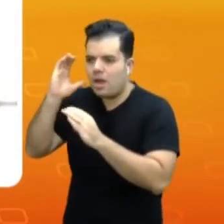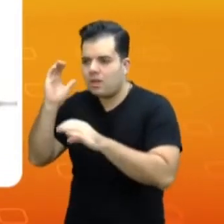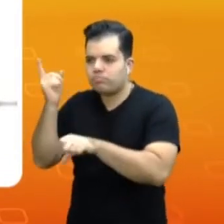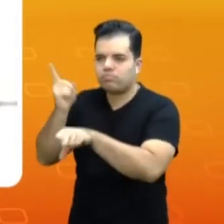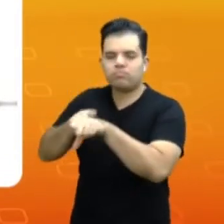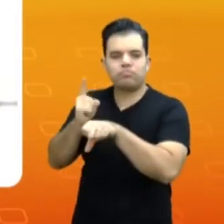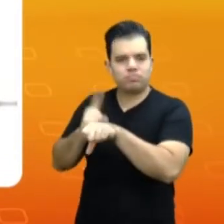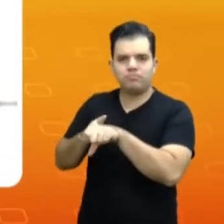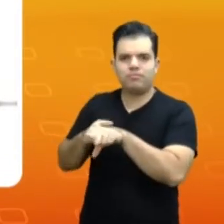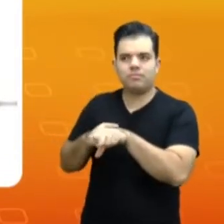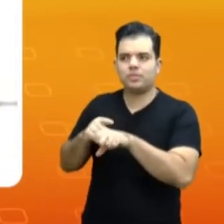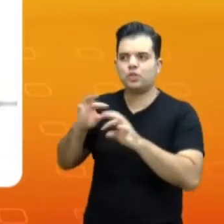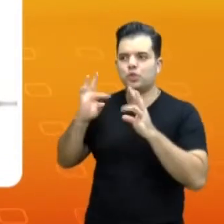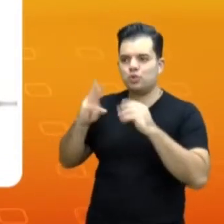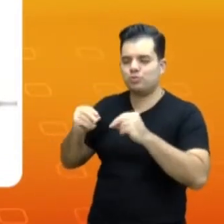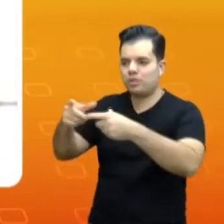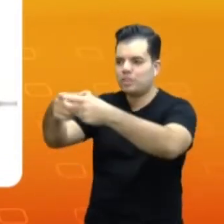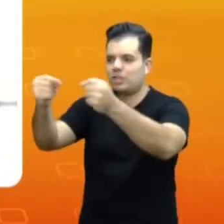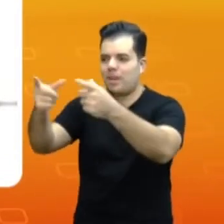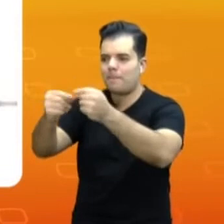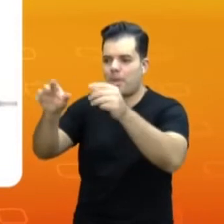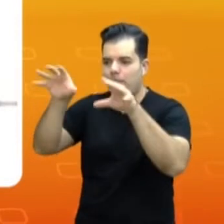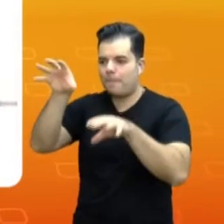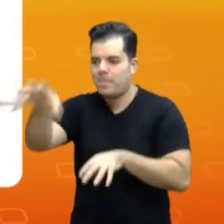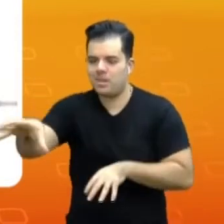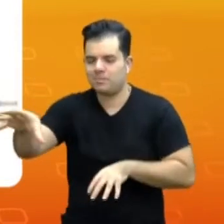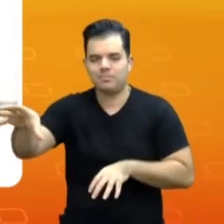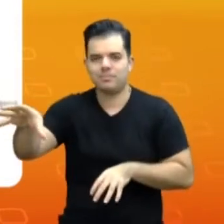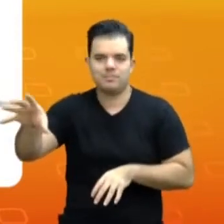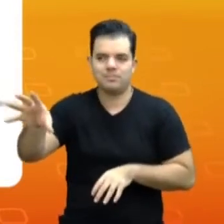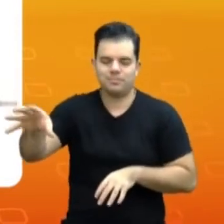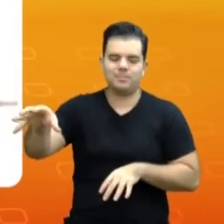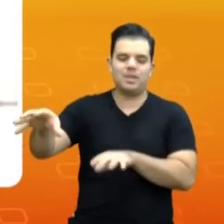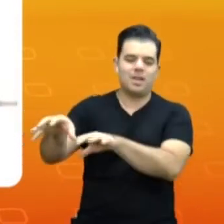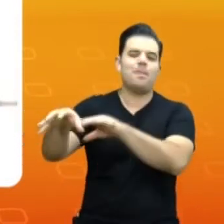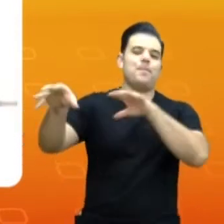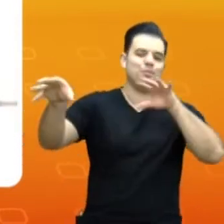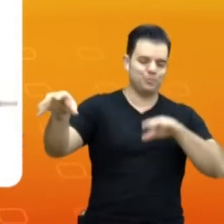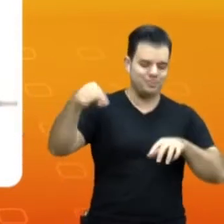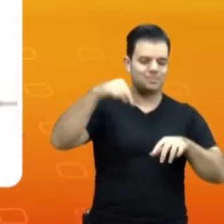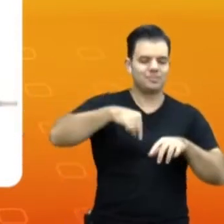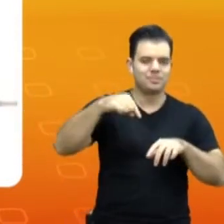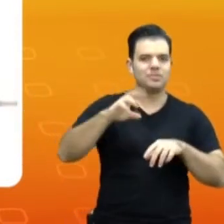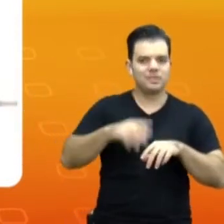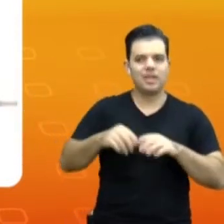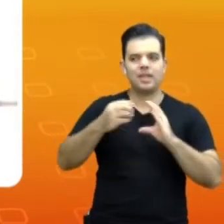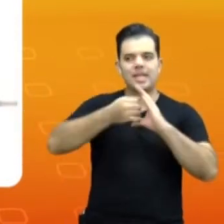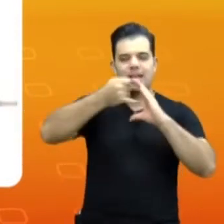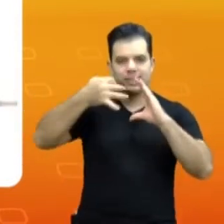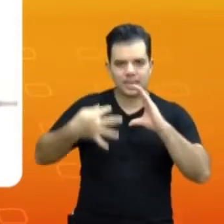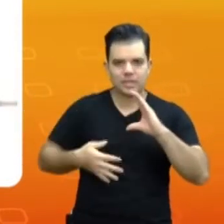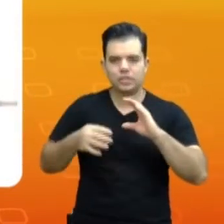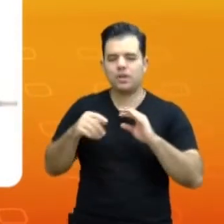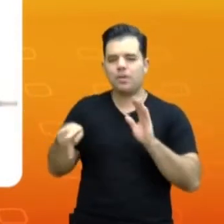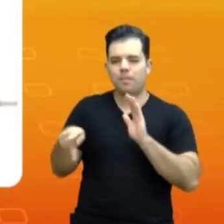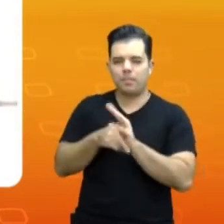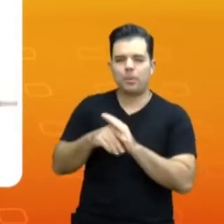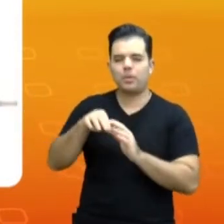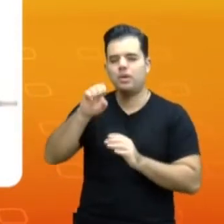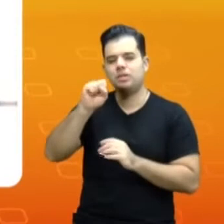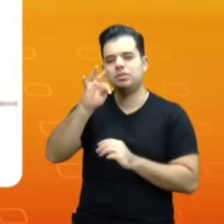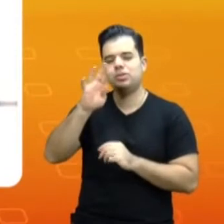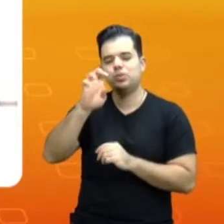a gente não ter o estúdio no local sempre foi uma característica, pelo menos, né, o estúdio, né, para que a gente tenha os